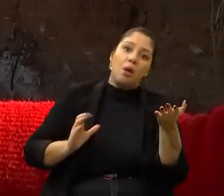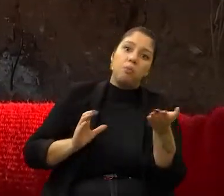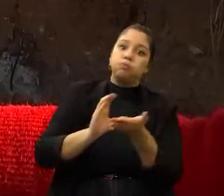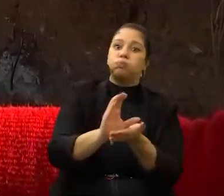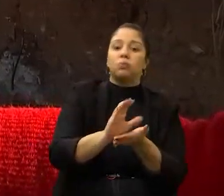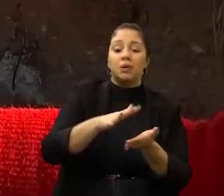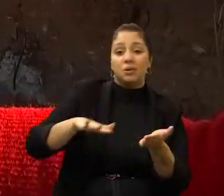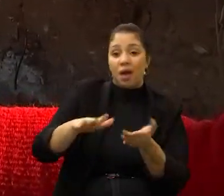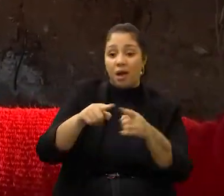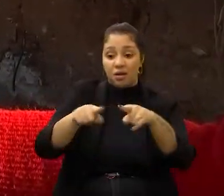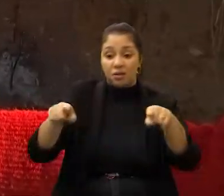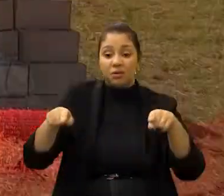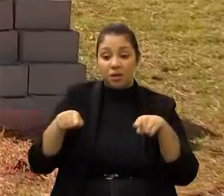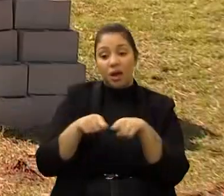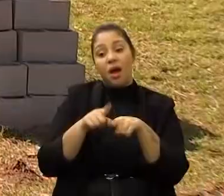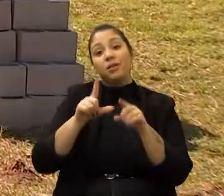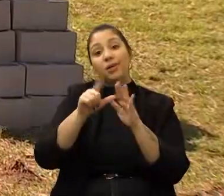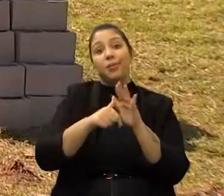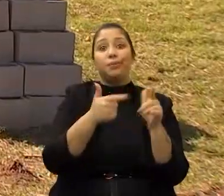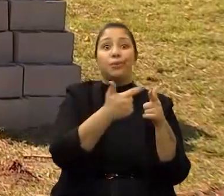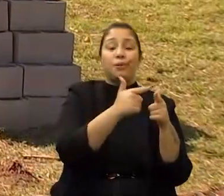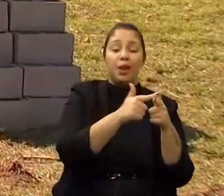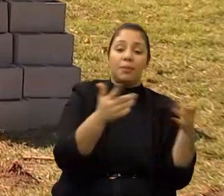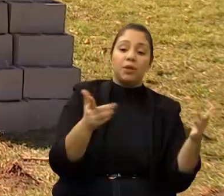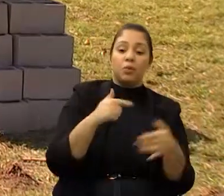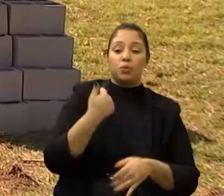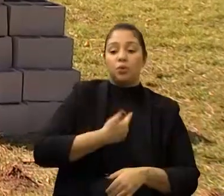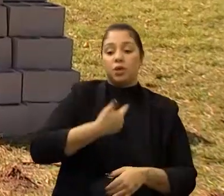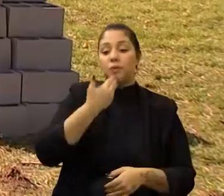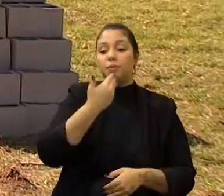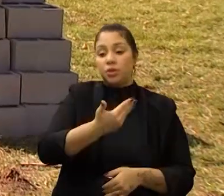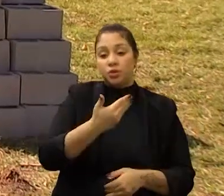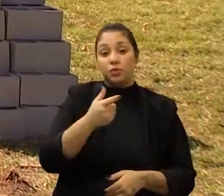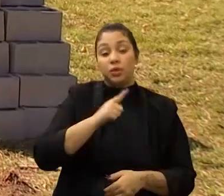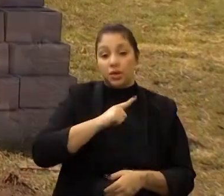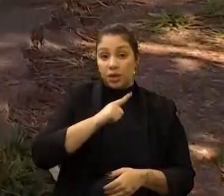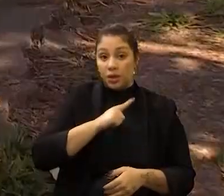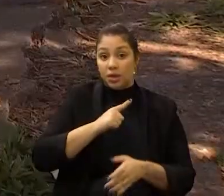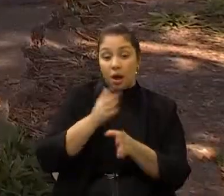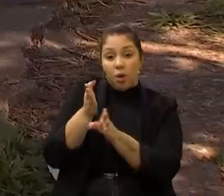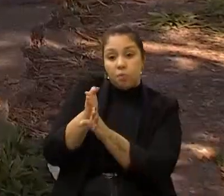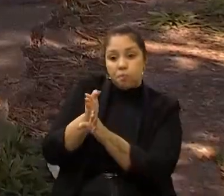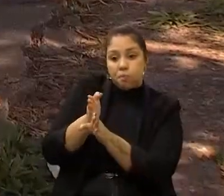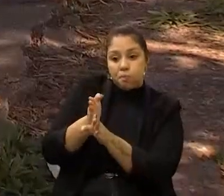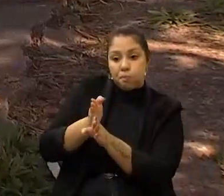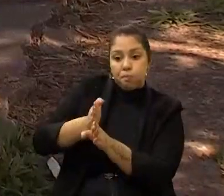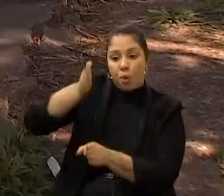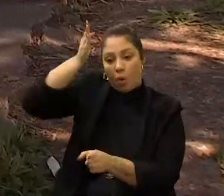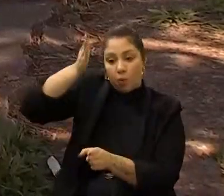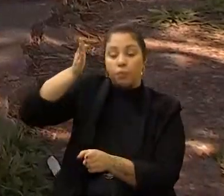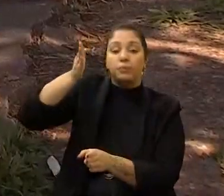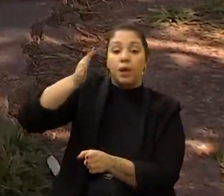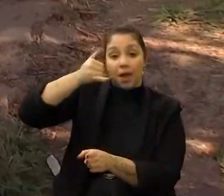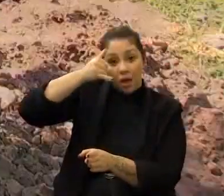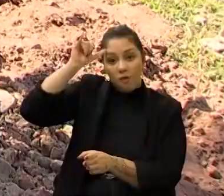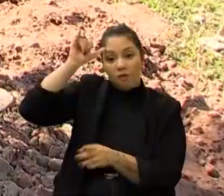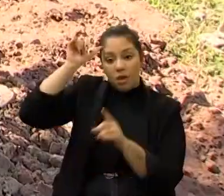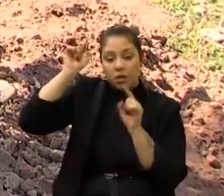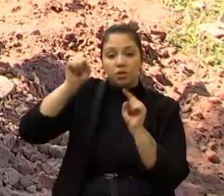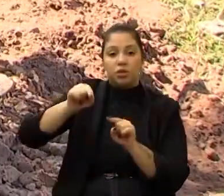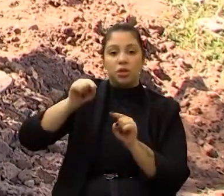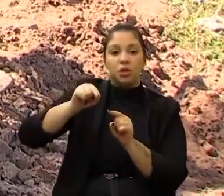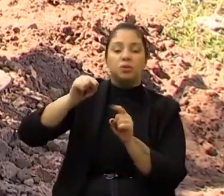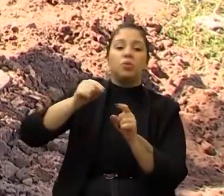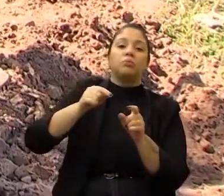senão a gente faz um investimento no campo e depois pode ter problema então nós estamos solicitando que seja feito um uma muro de